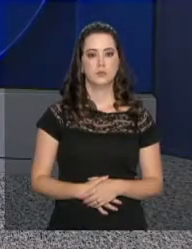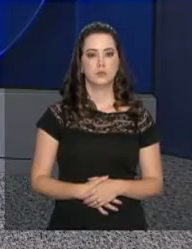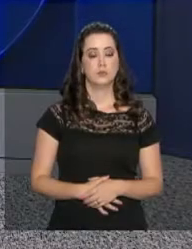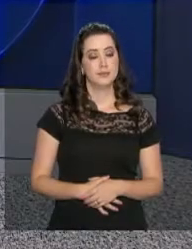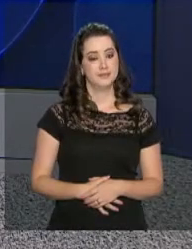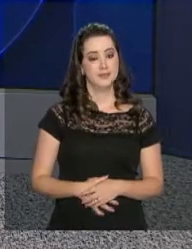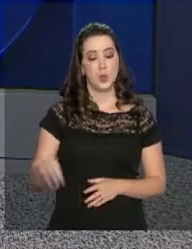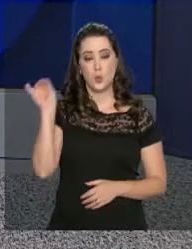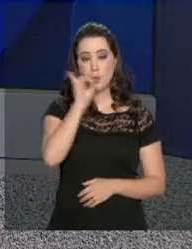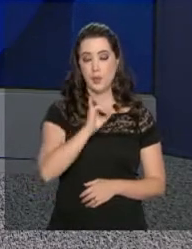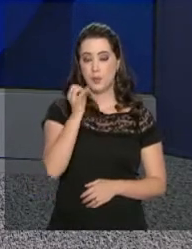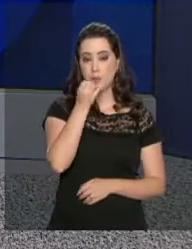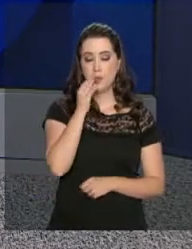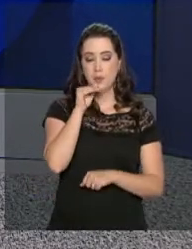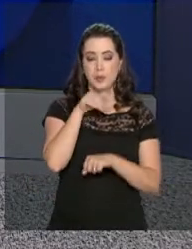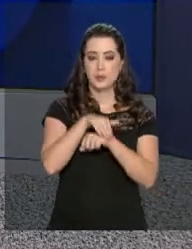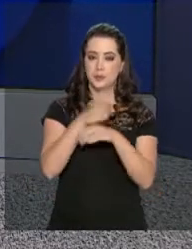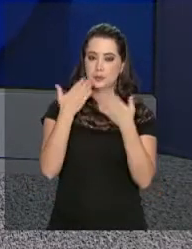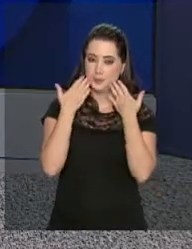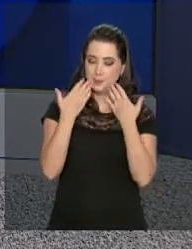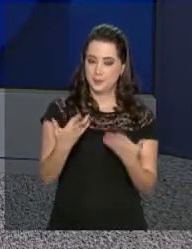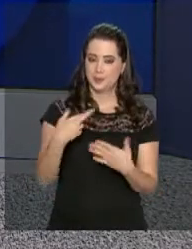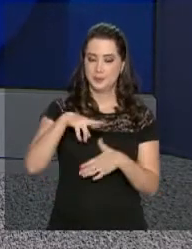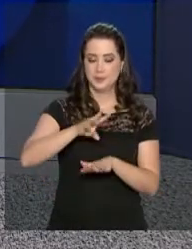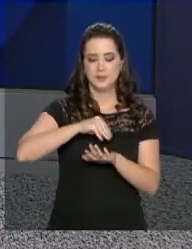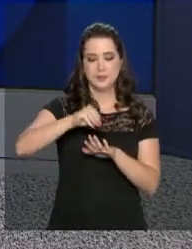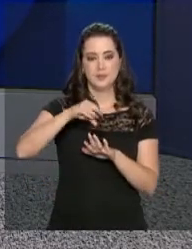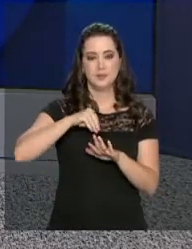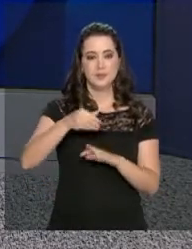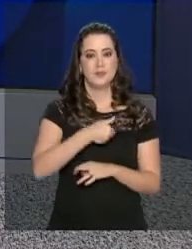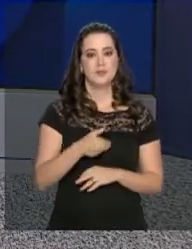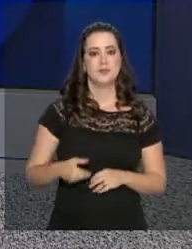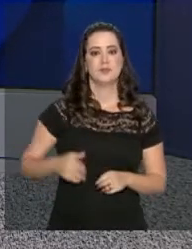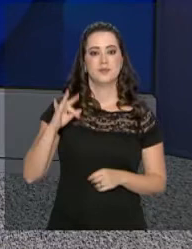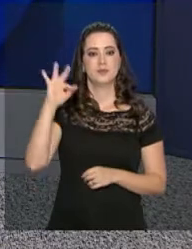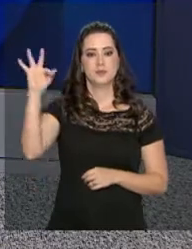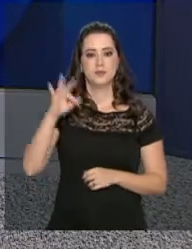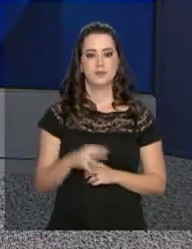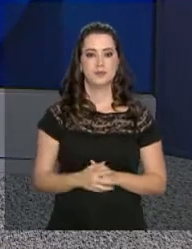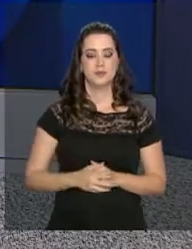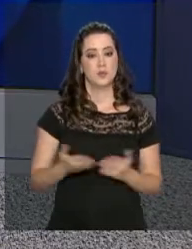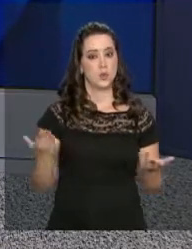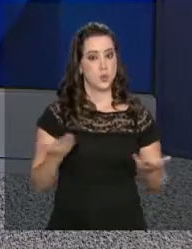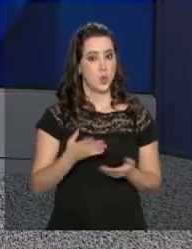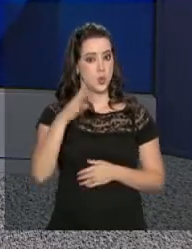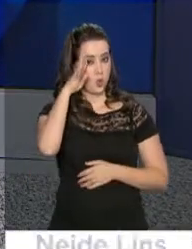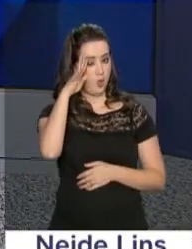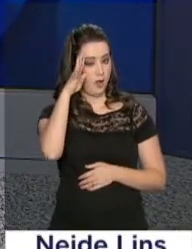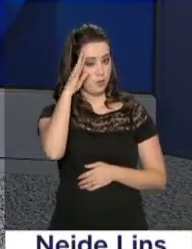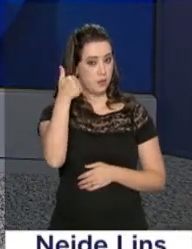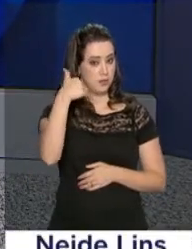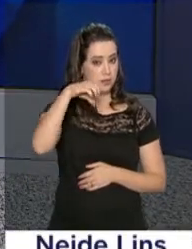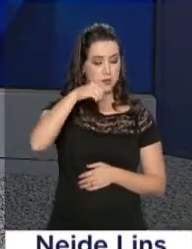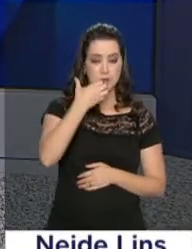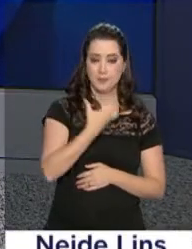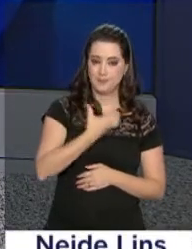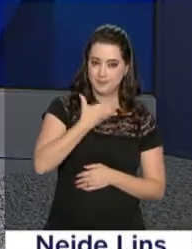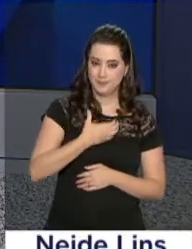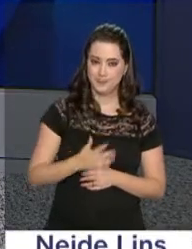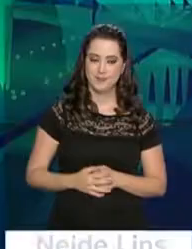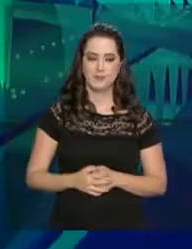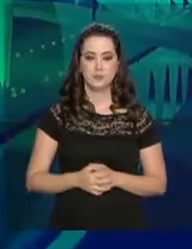olá boa noite começa agora o repórter nbr com as notícias do governo federal desta quarta-feira 19 de